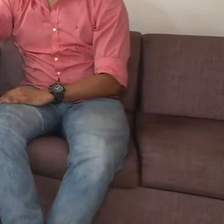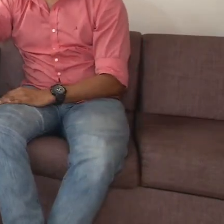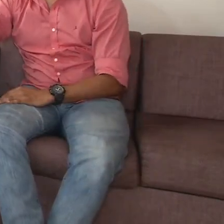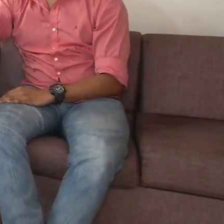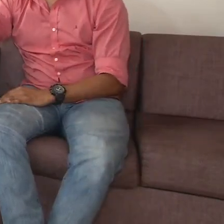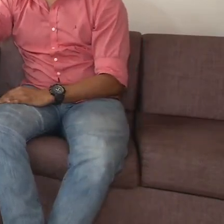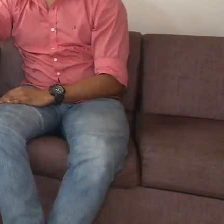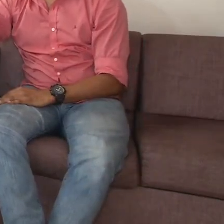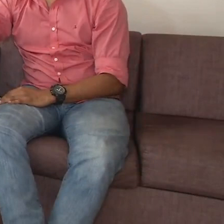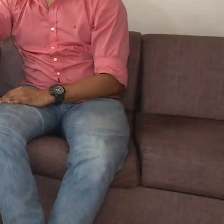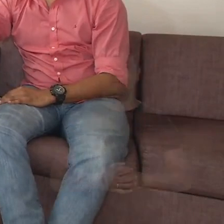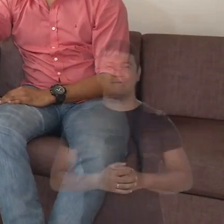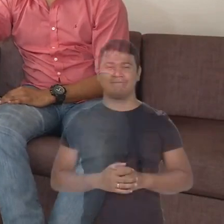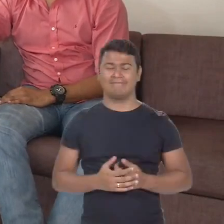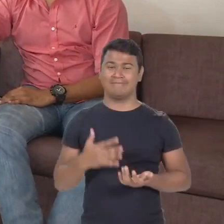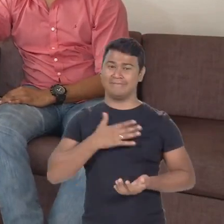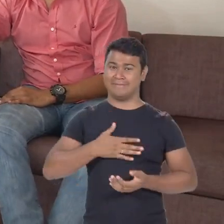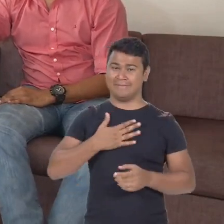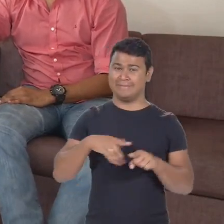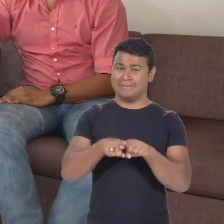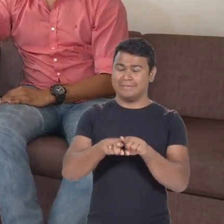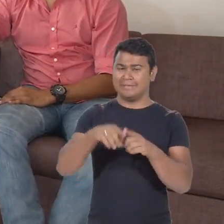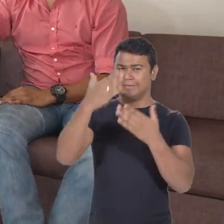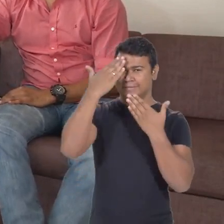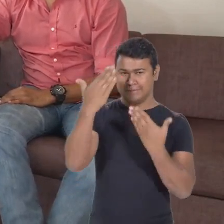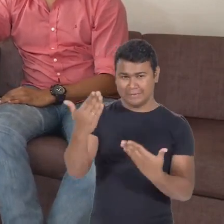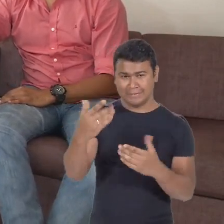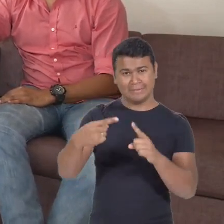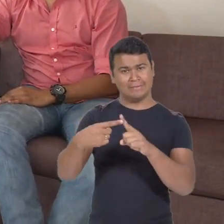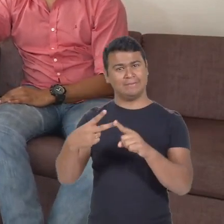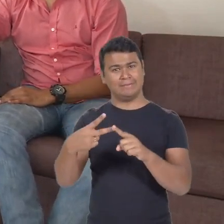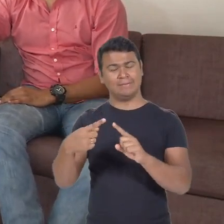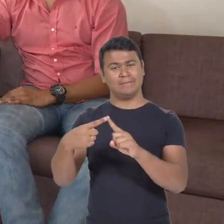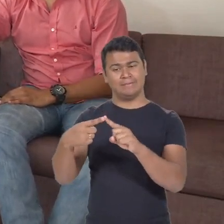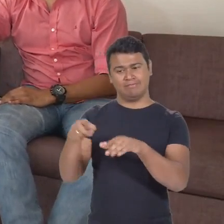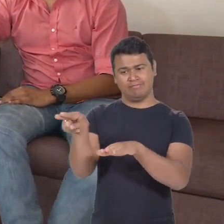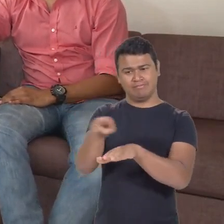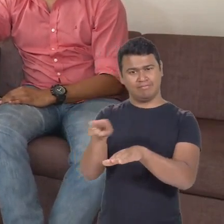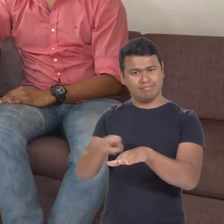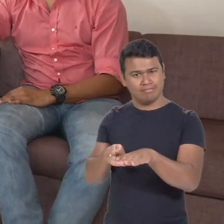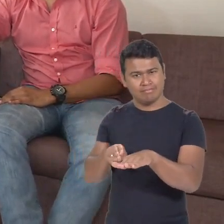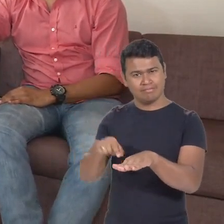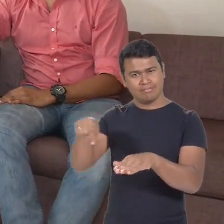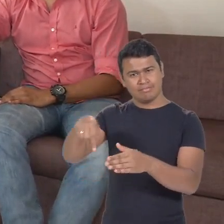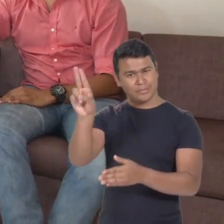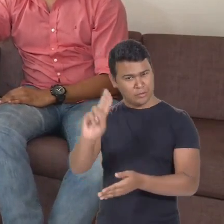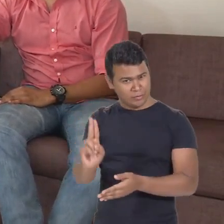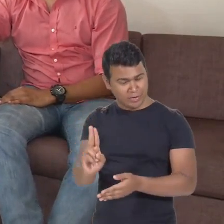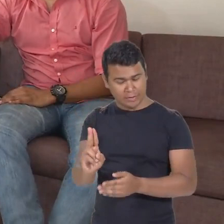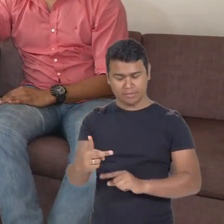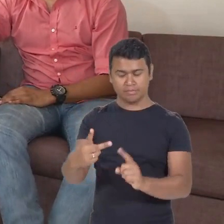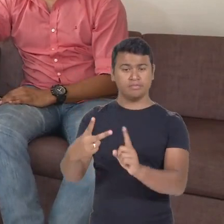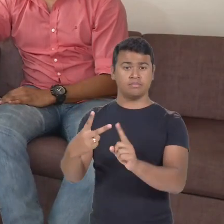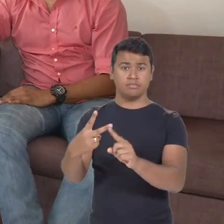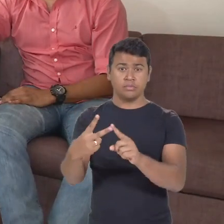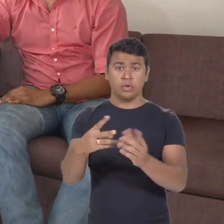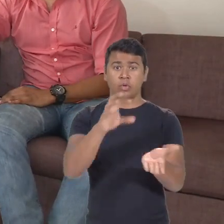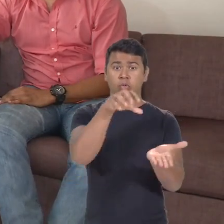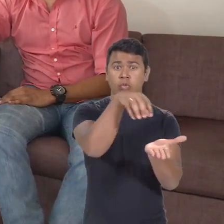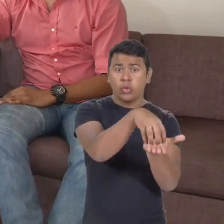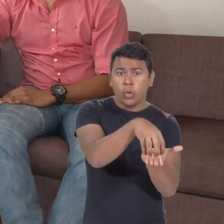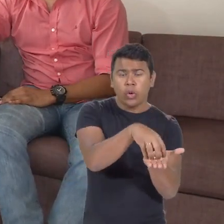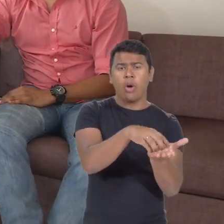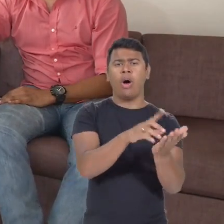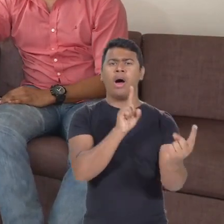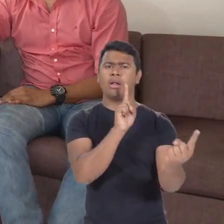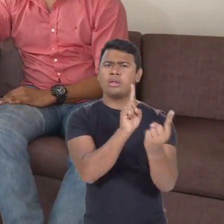Eu que agradeço. Gostaríamos também de estender os agradecimentos ao Núcleo de Práticas Sociais Inclusivas da Univasf e ao Núcleo de